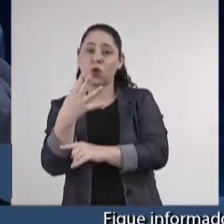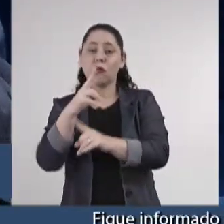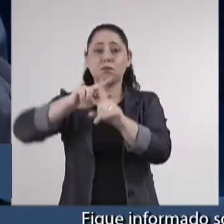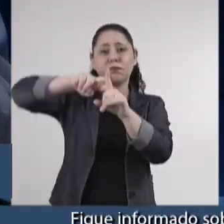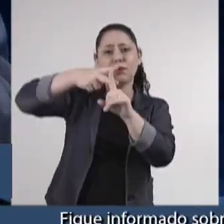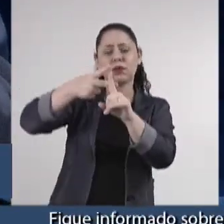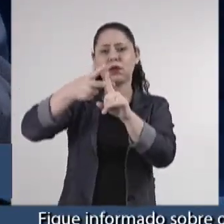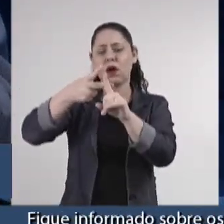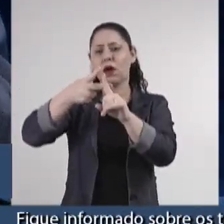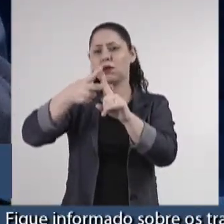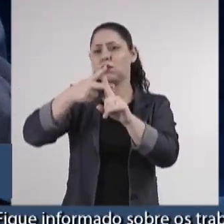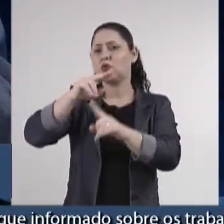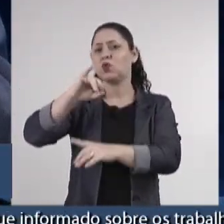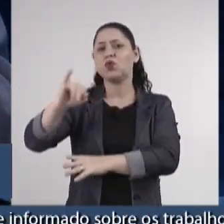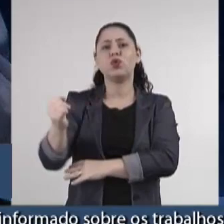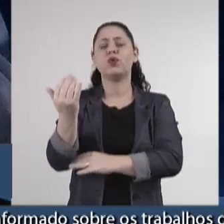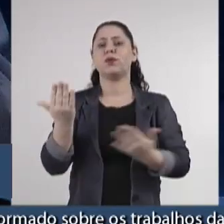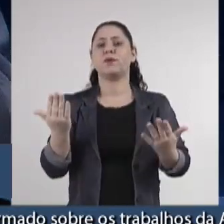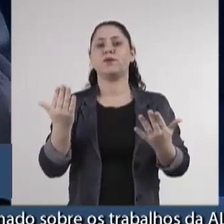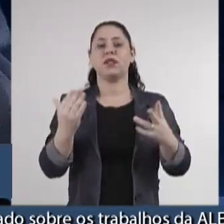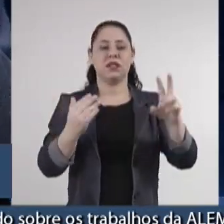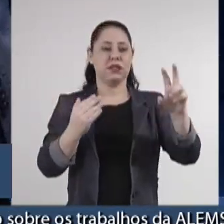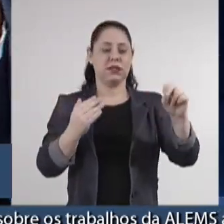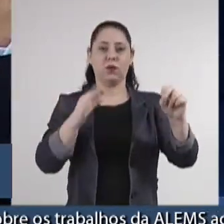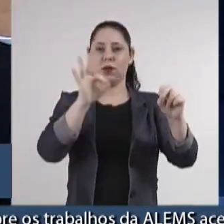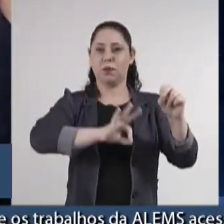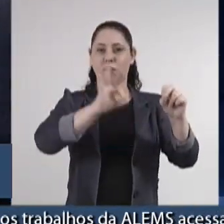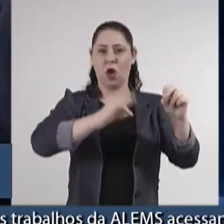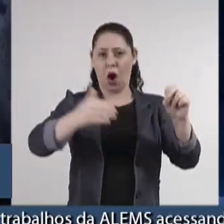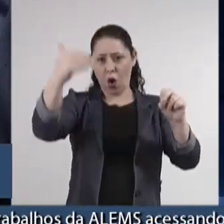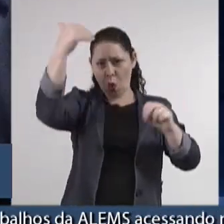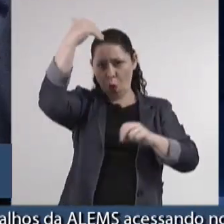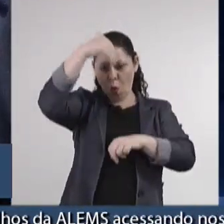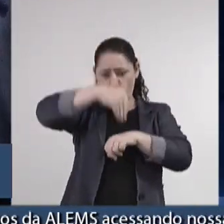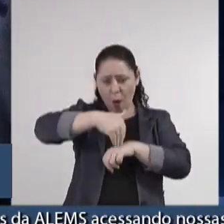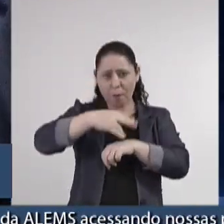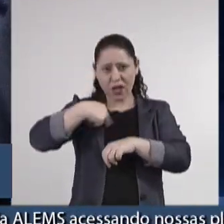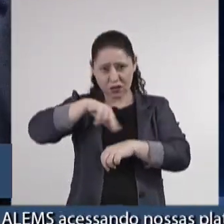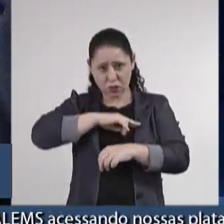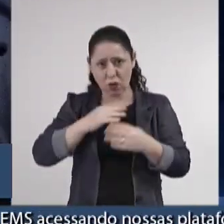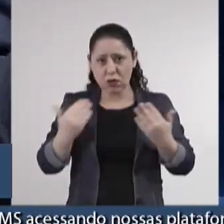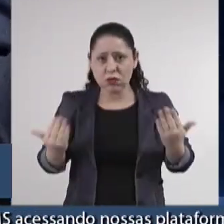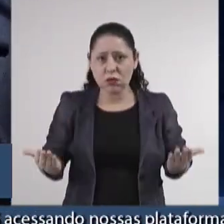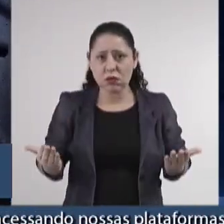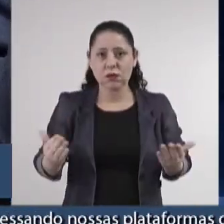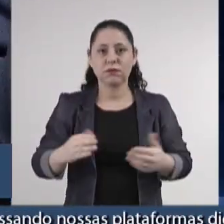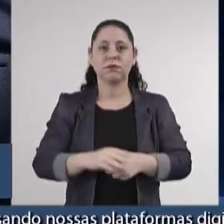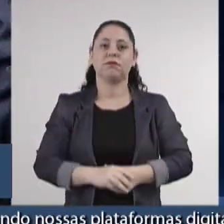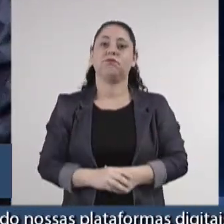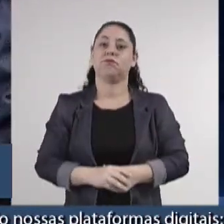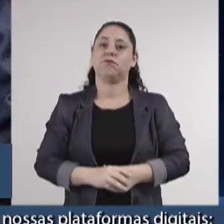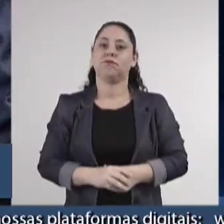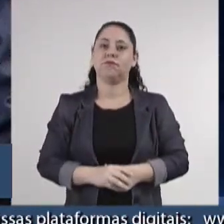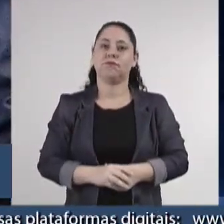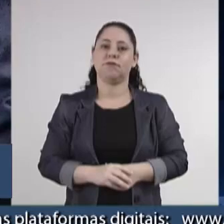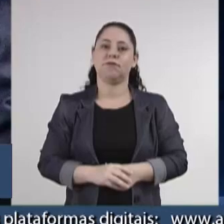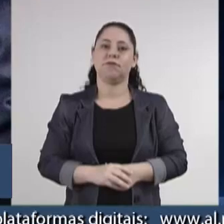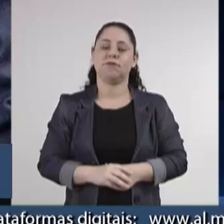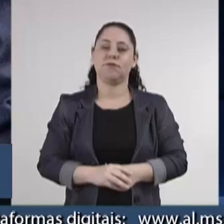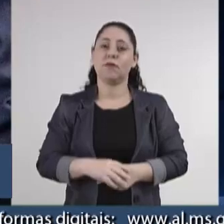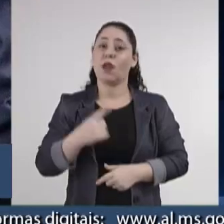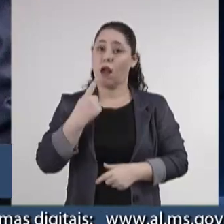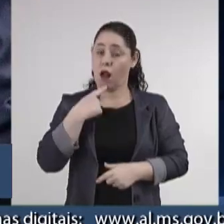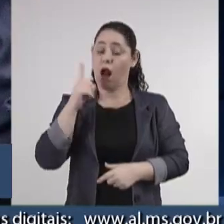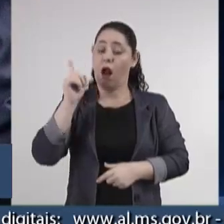Cadê a inflação? Agora, o cara deu 50% de desconto, a culpa é nossa? Então, é